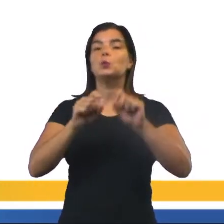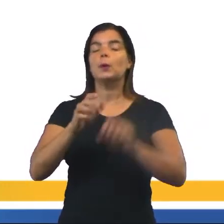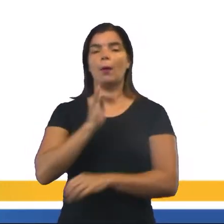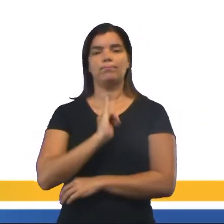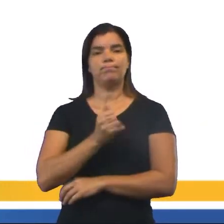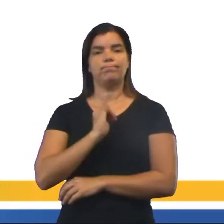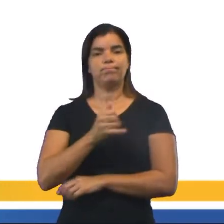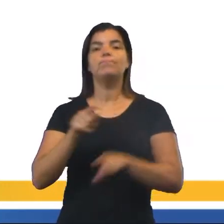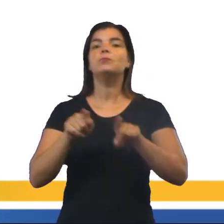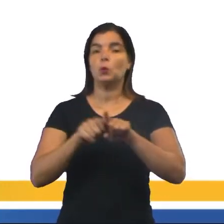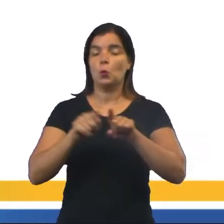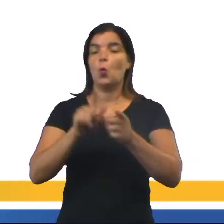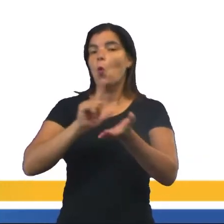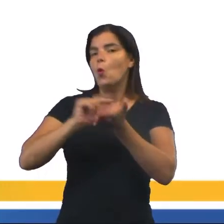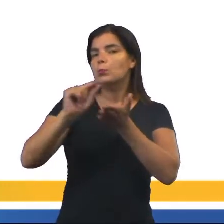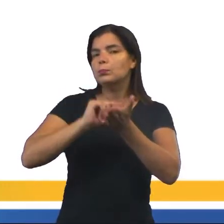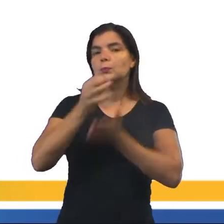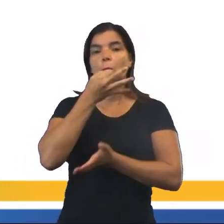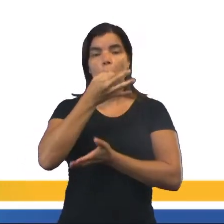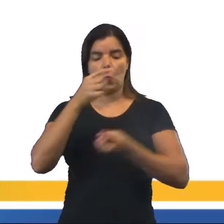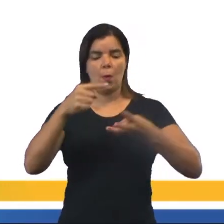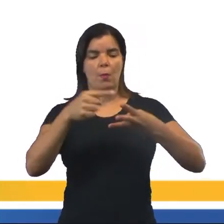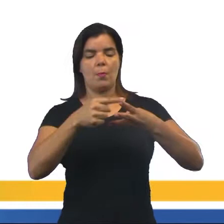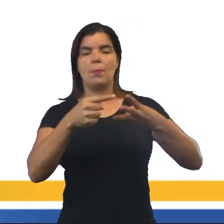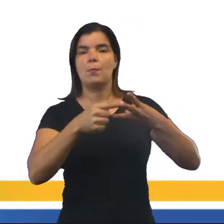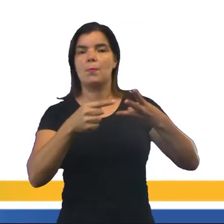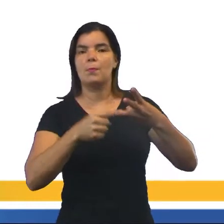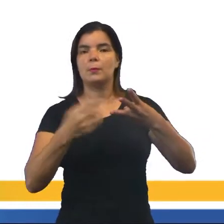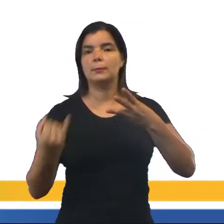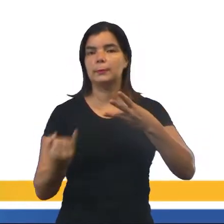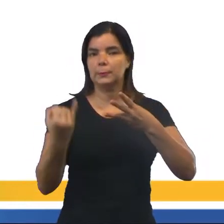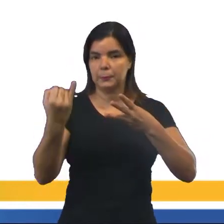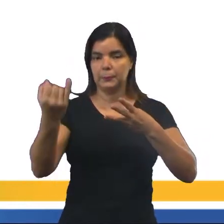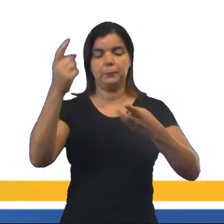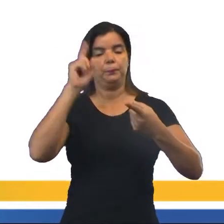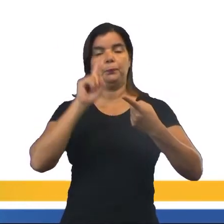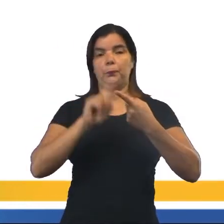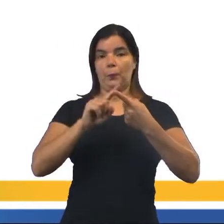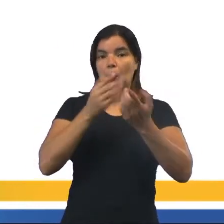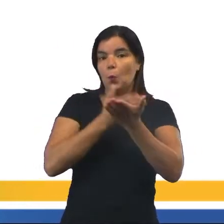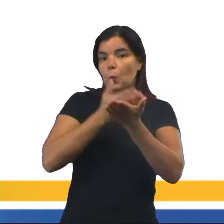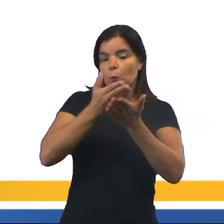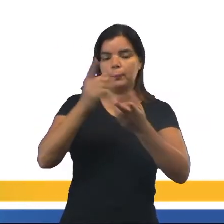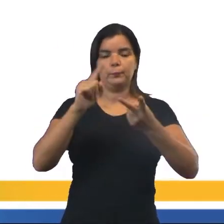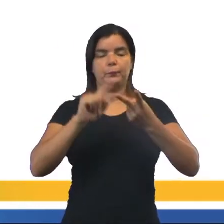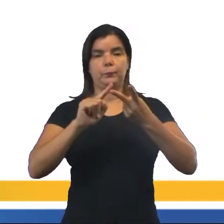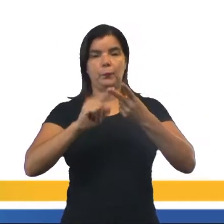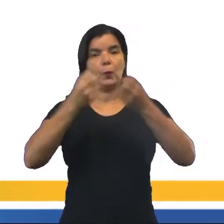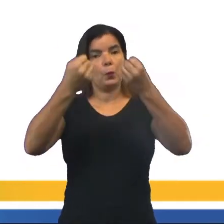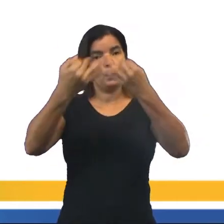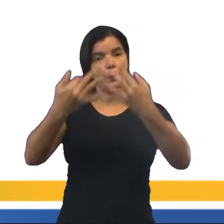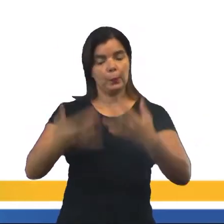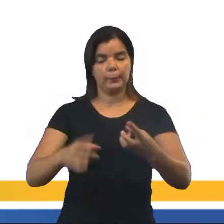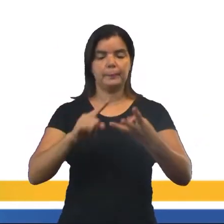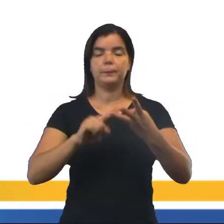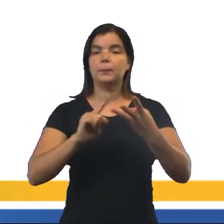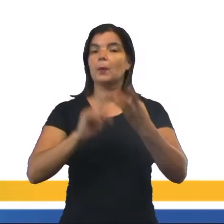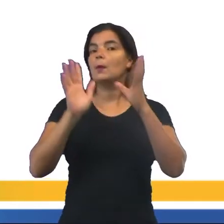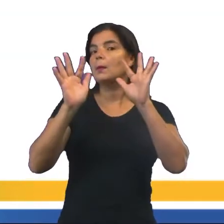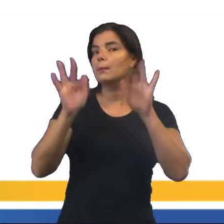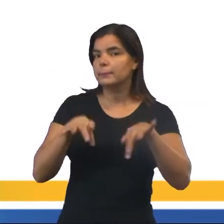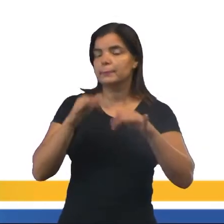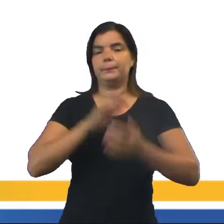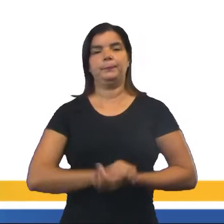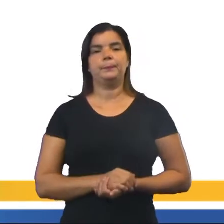o artigo de opinião apresenta 3 partes fundamentais: introdução, desenvolvimento e